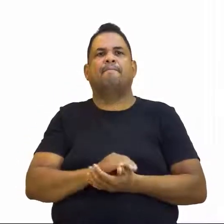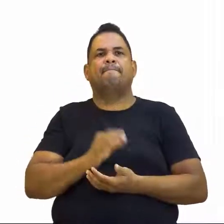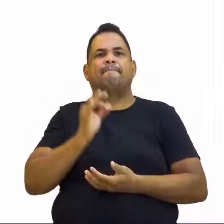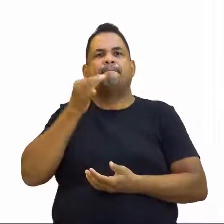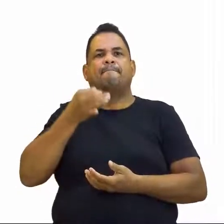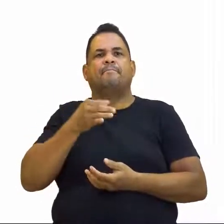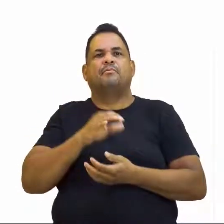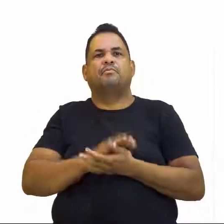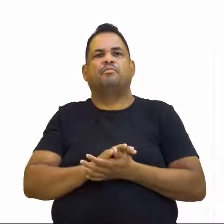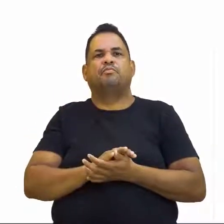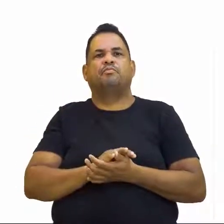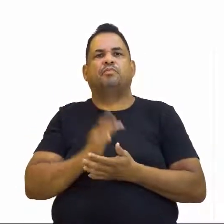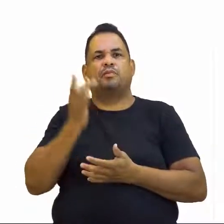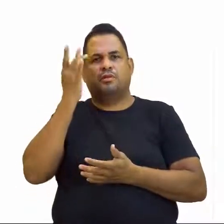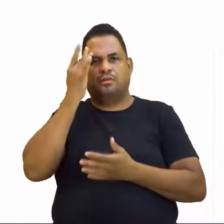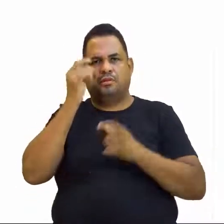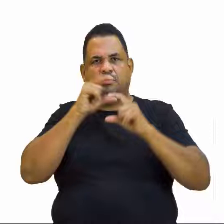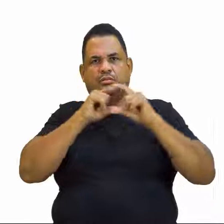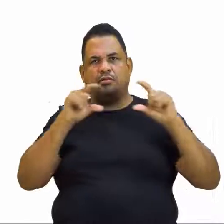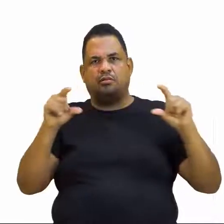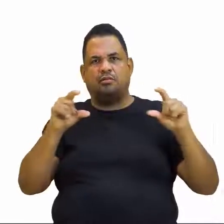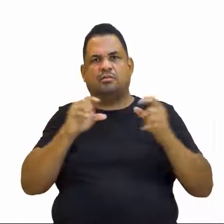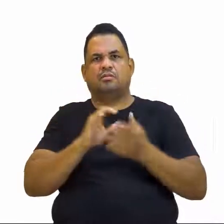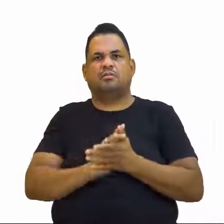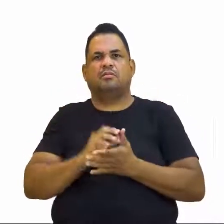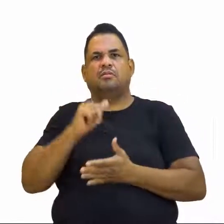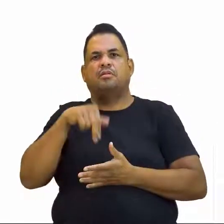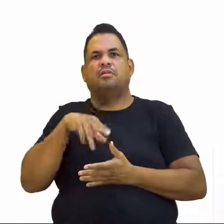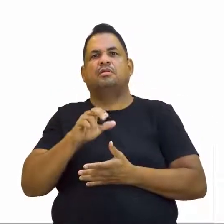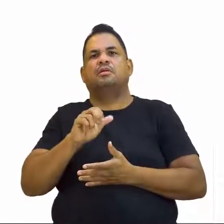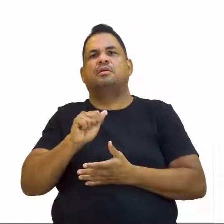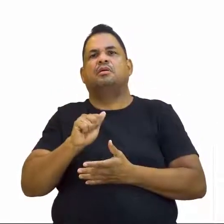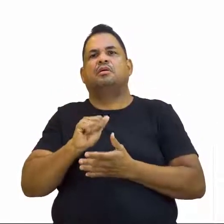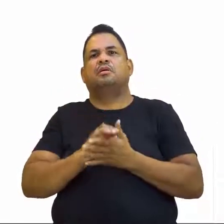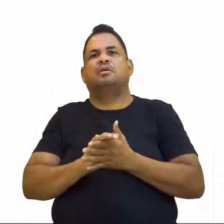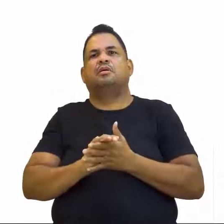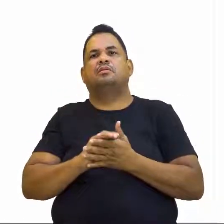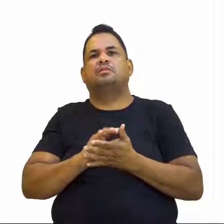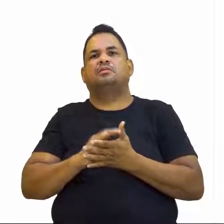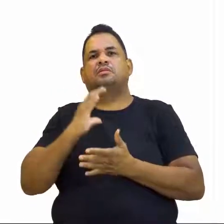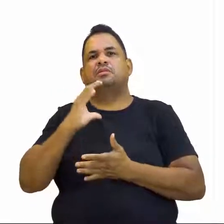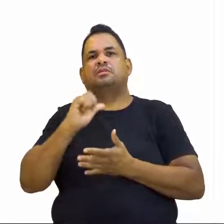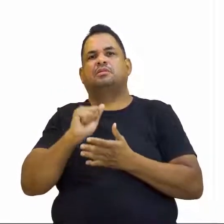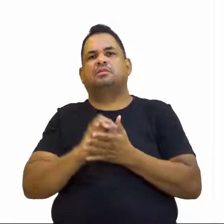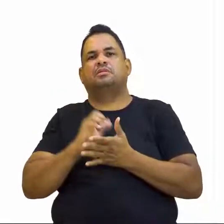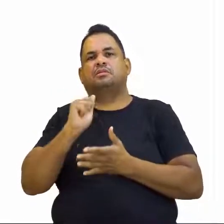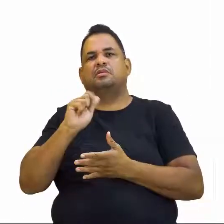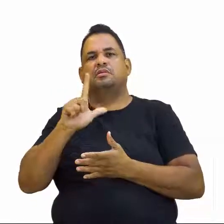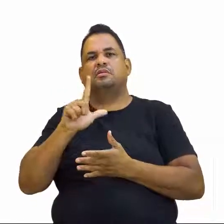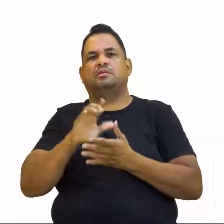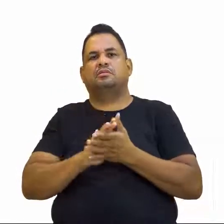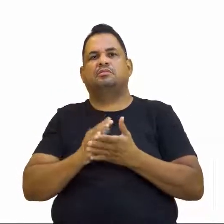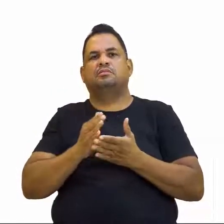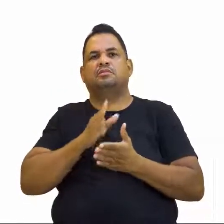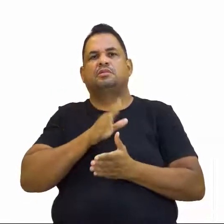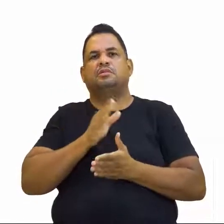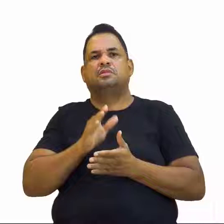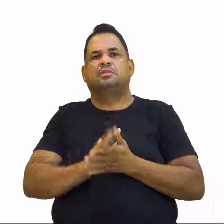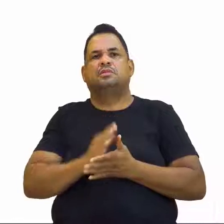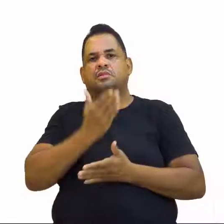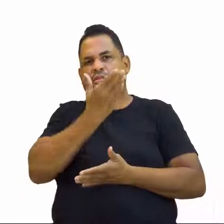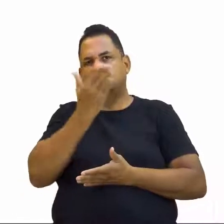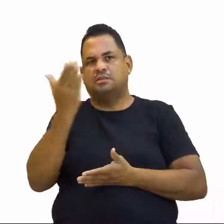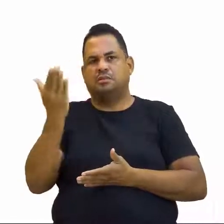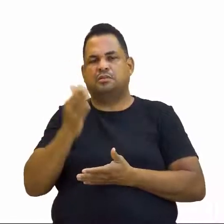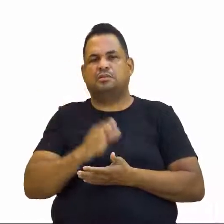correta. As fórmulas das bases hidróxido de sódio, de cálcio e alumínio são respectivamente